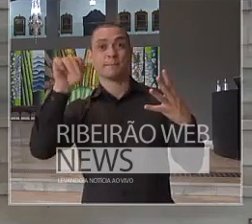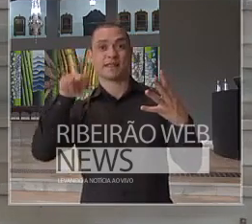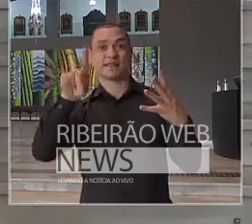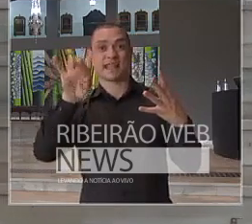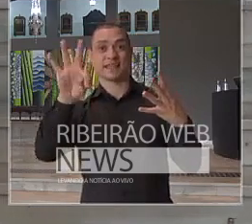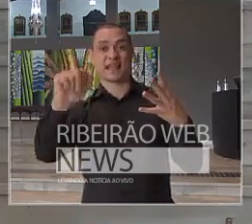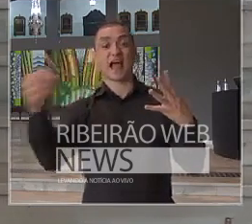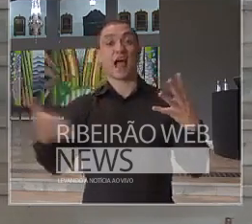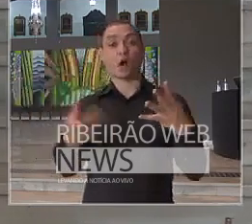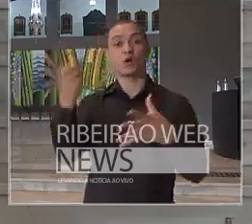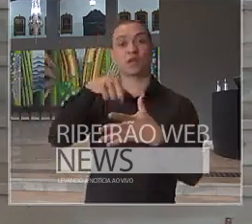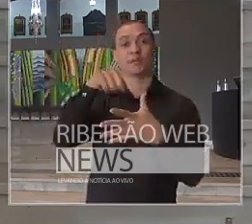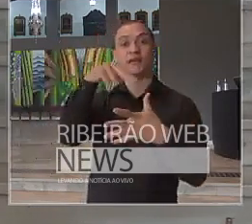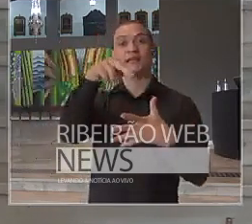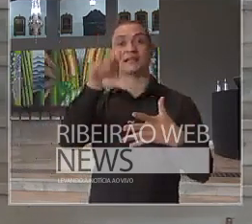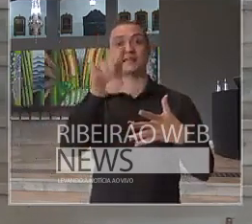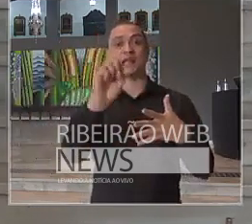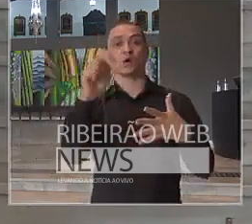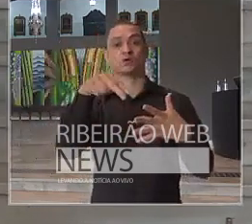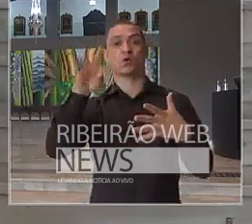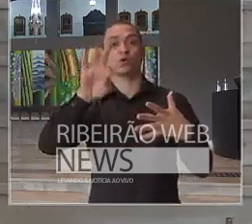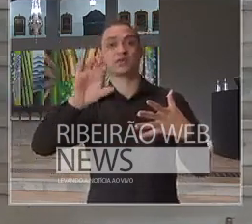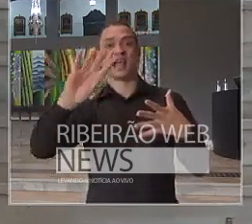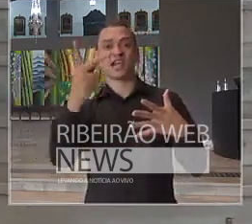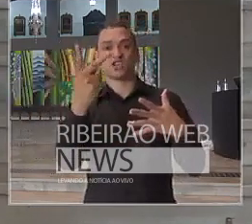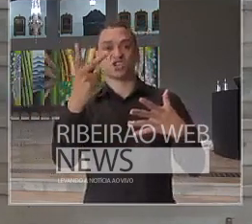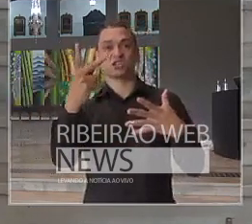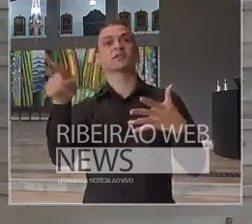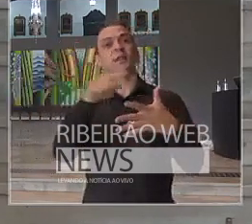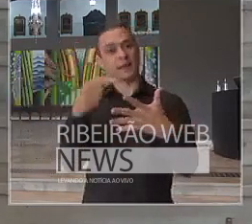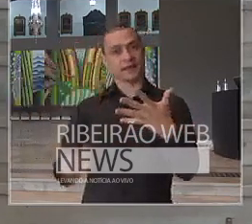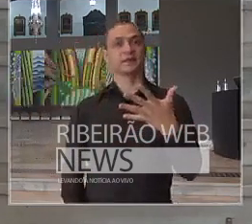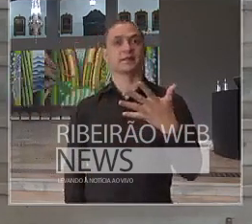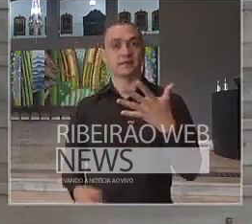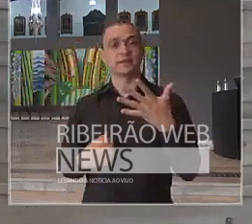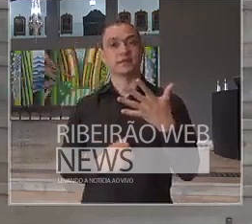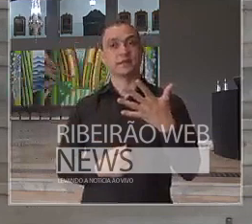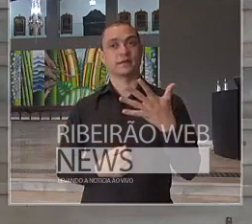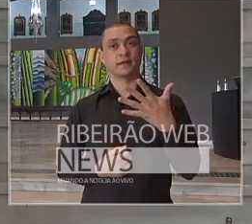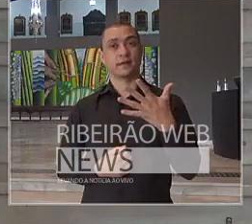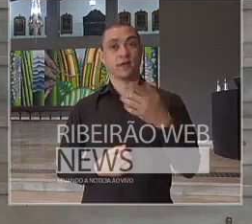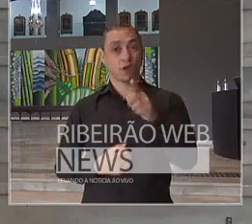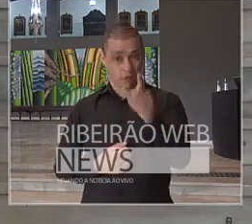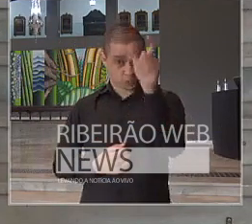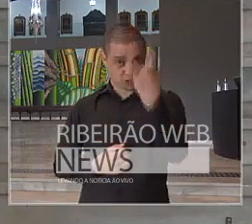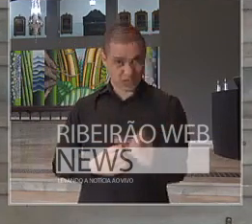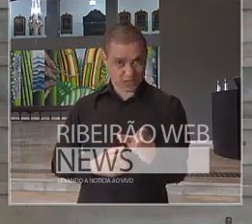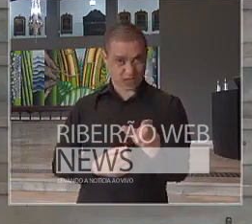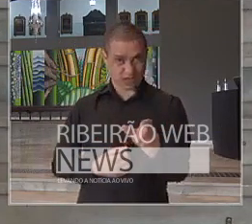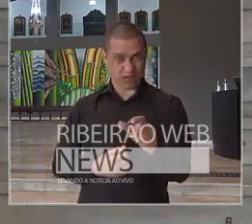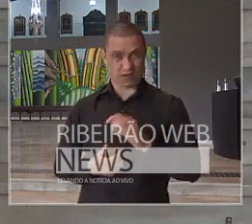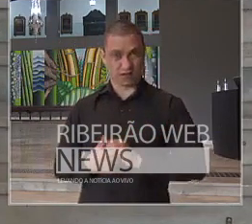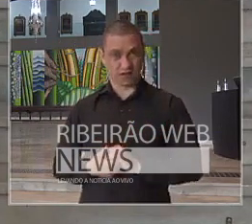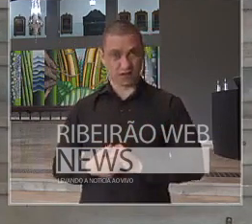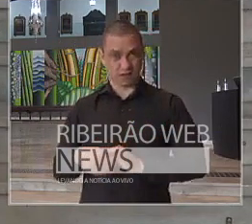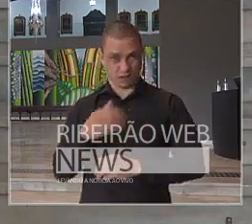agora fez também com o nelson touch o presidente bolsonaro